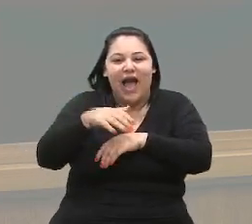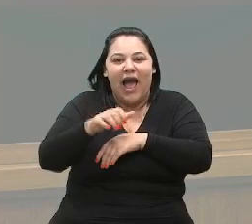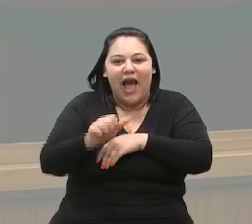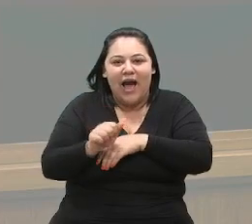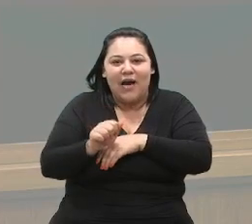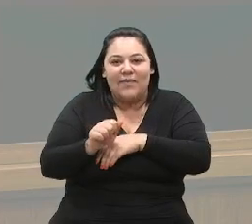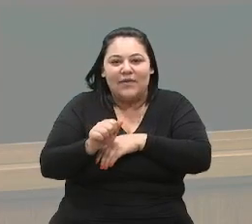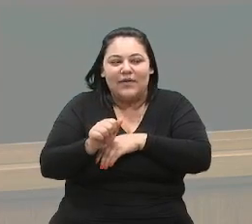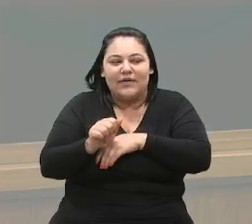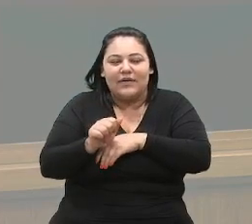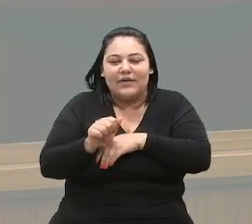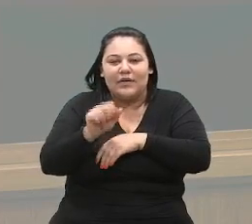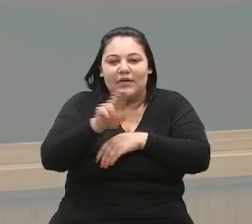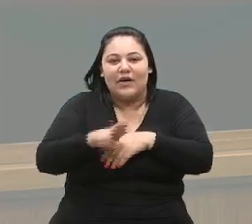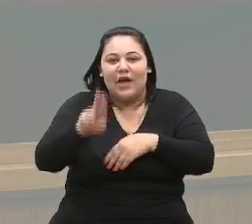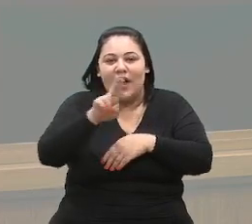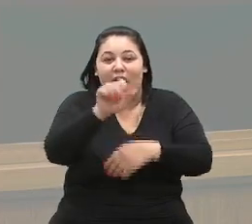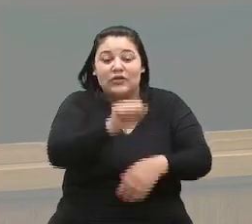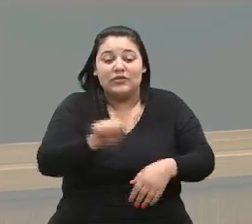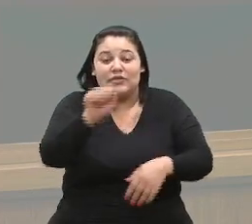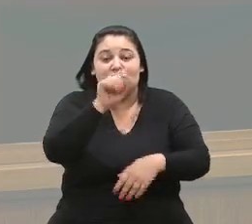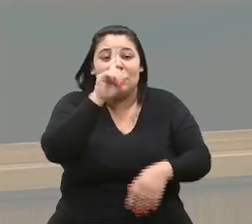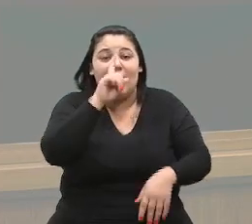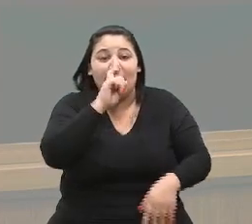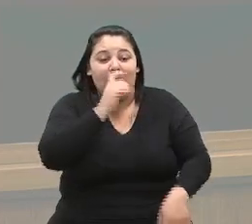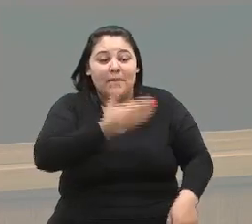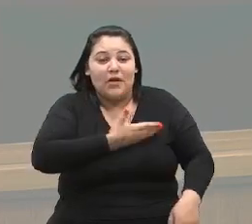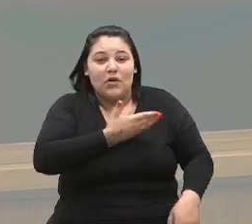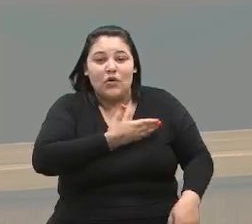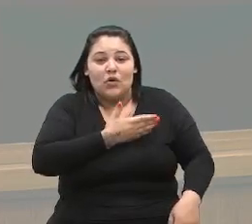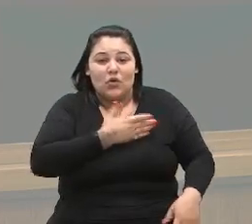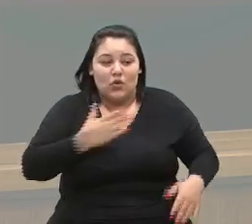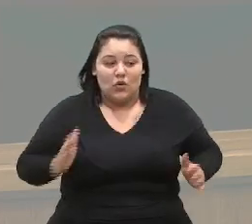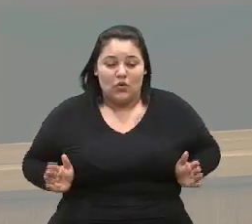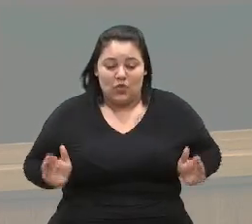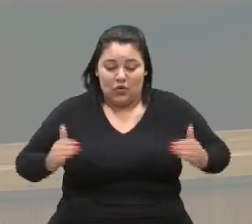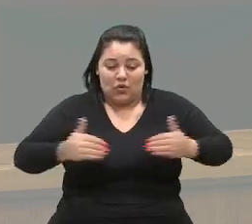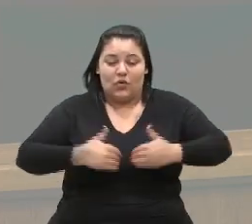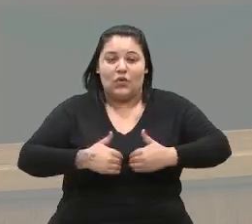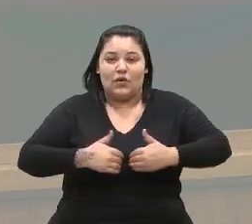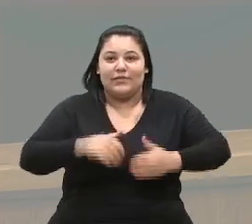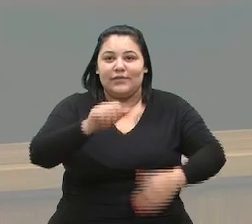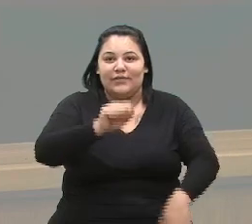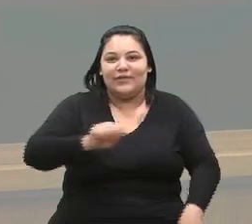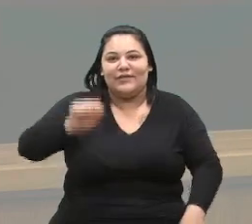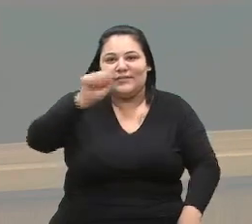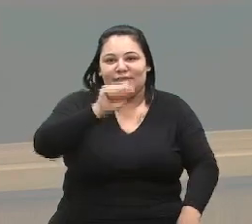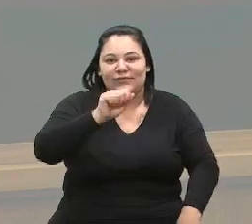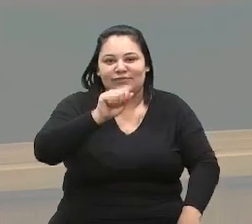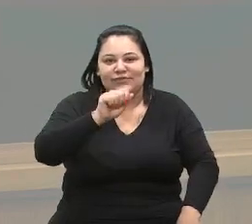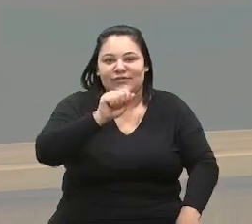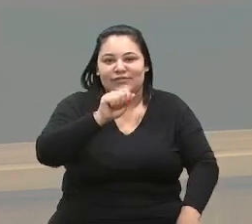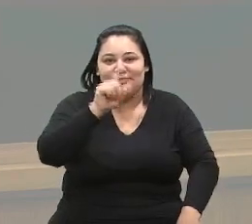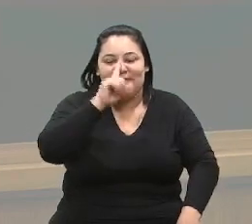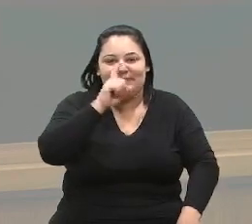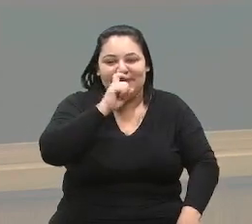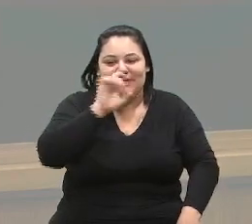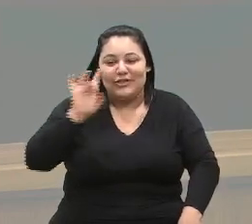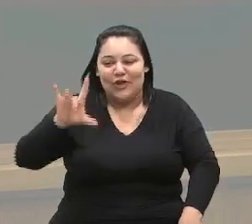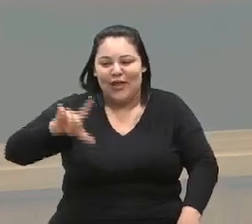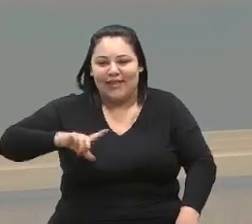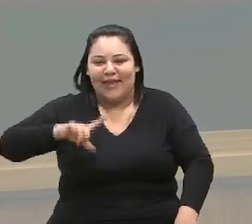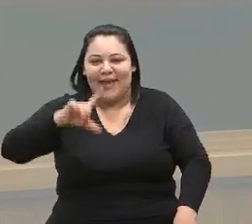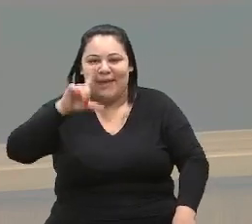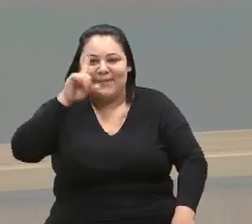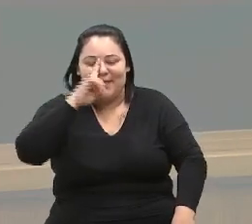Pública, Associação de Pais e Amigo do Autista. Na Associação de Pais só tem mães, né? Isso já tinha uma poesia que dizia na